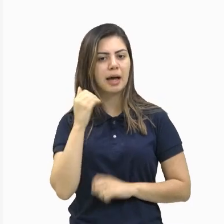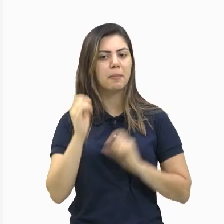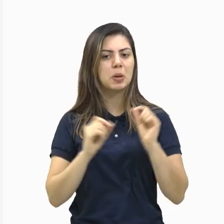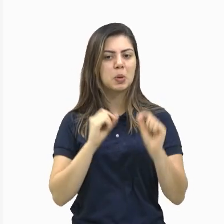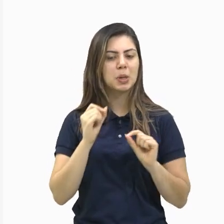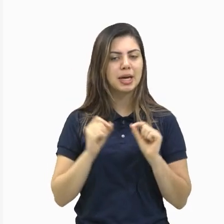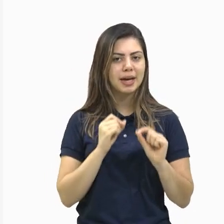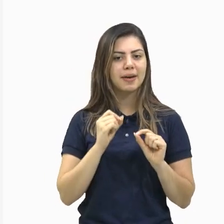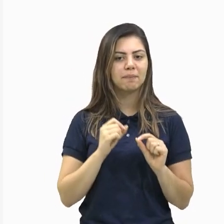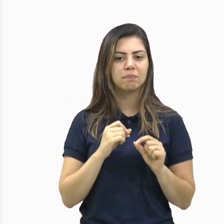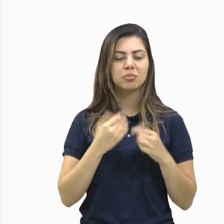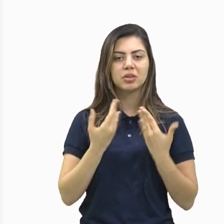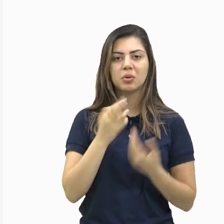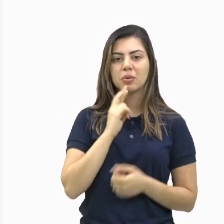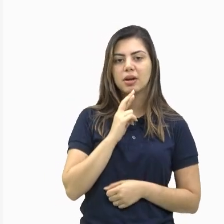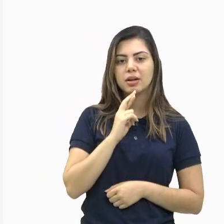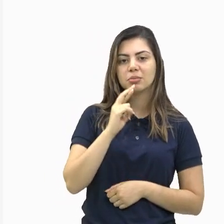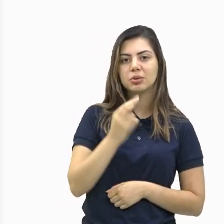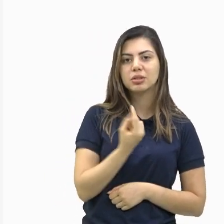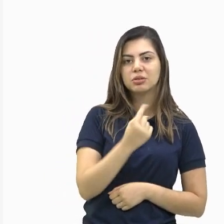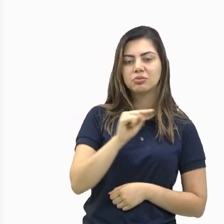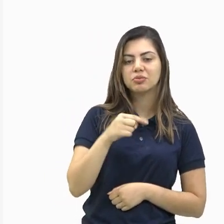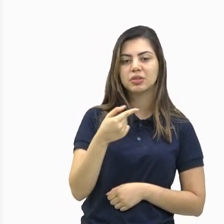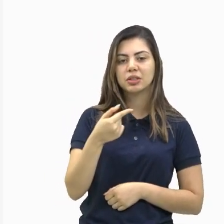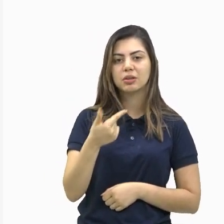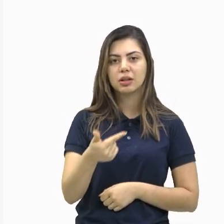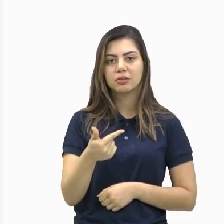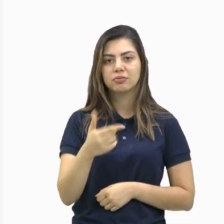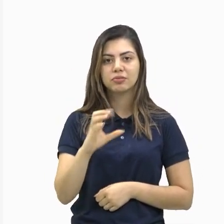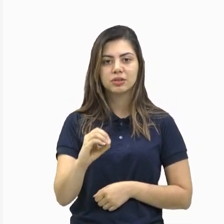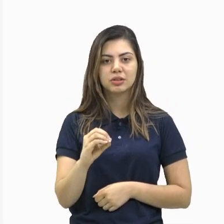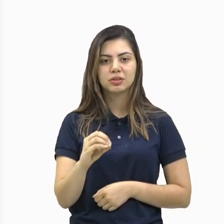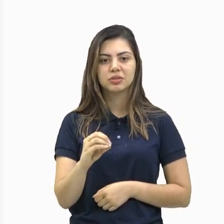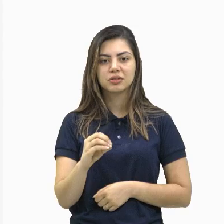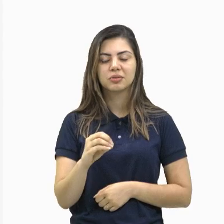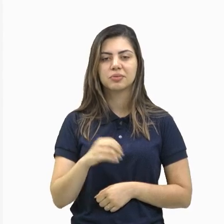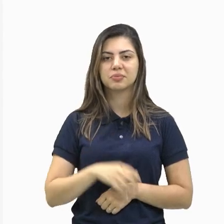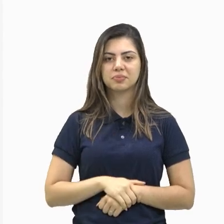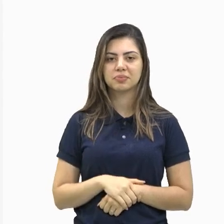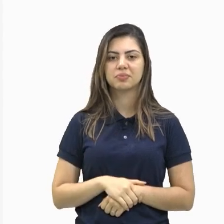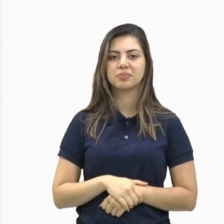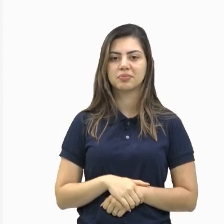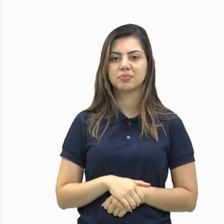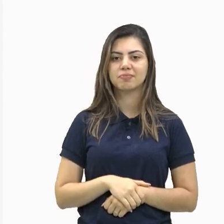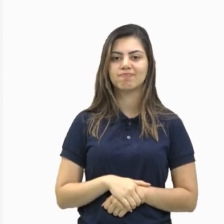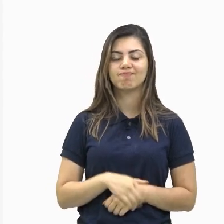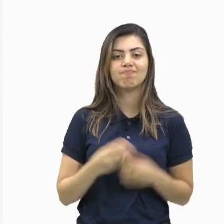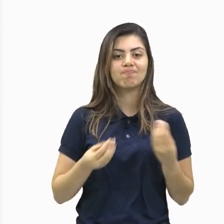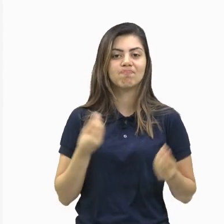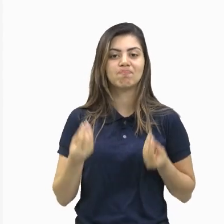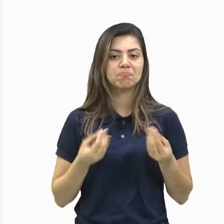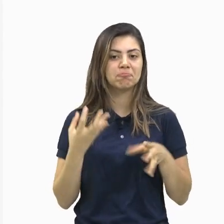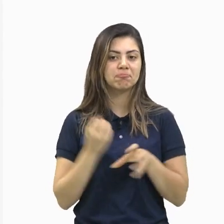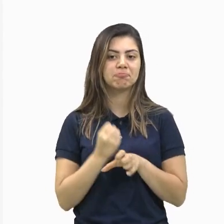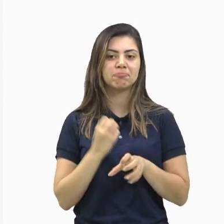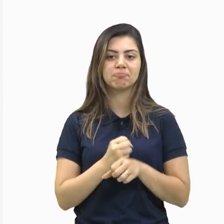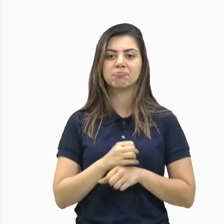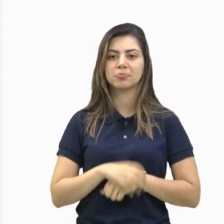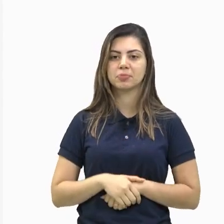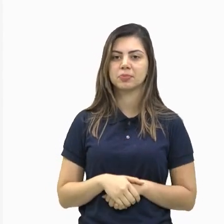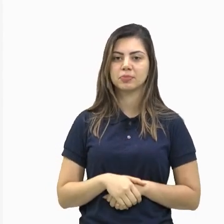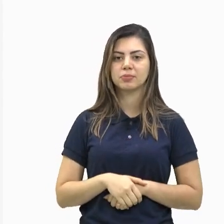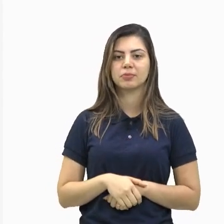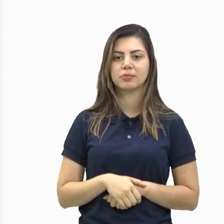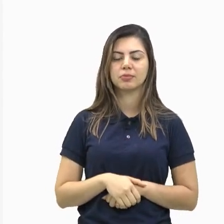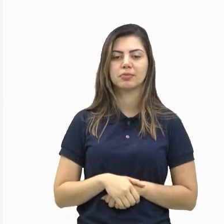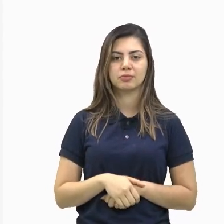é exatamente igual a 1,2, ou melhor, 1,20. Então, olha só como calcular isso aqui. Ó. Se eu quero saber